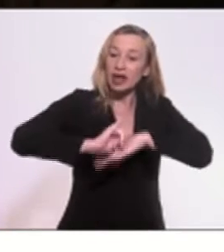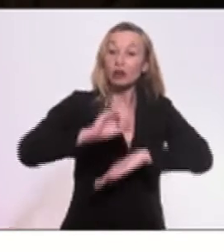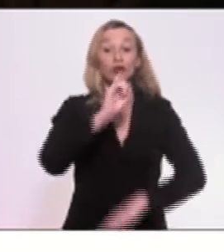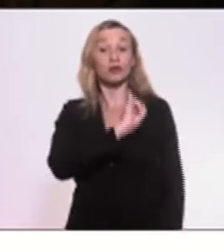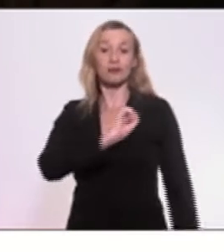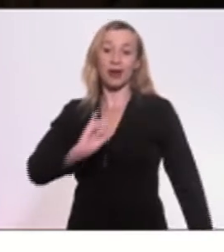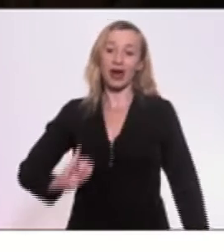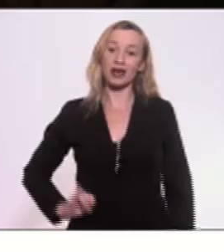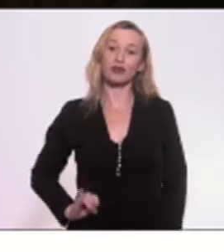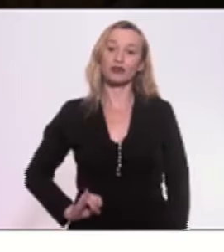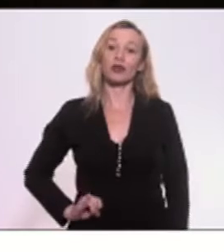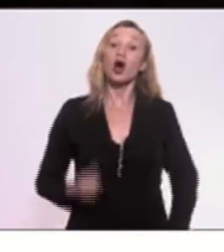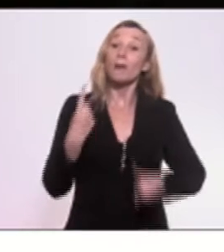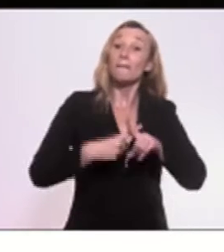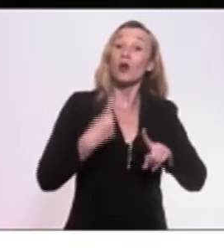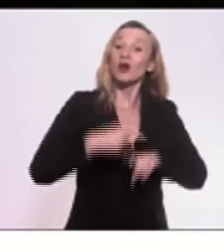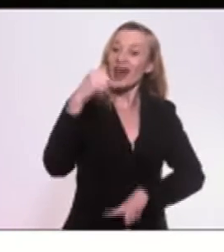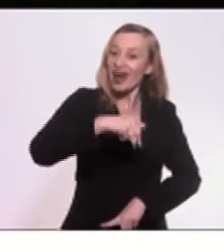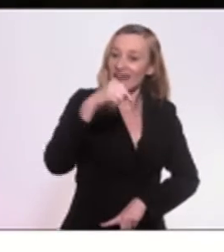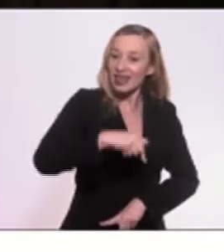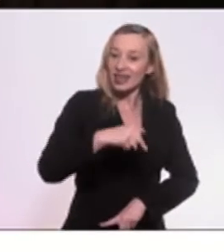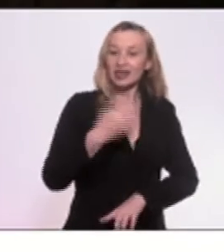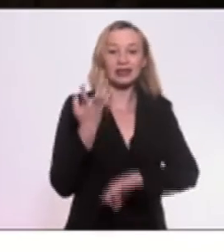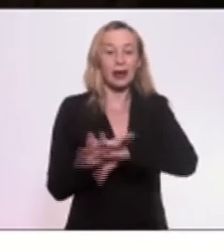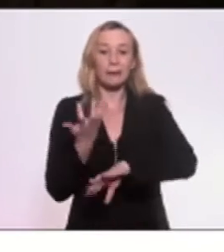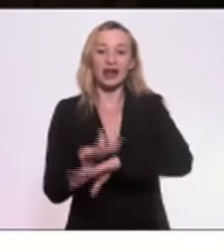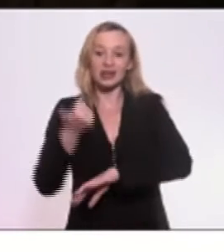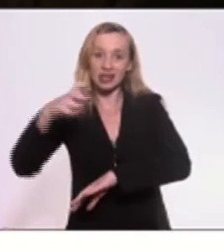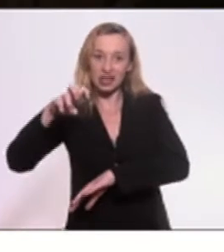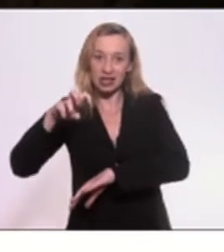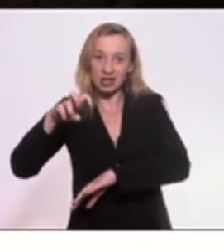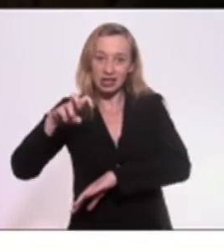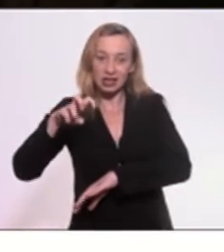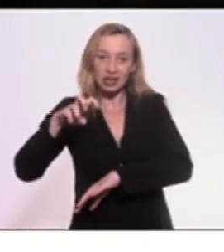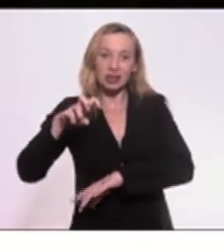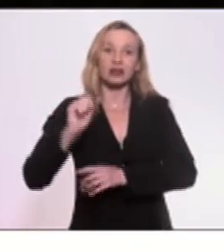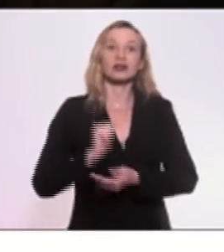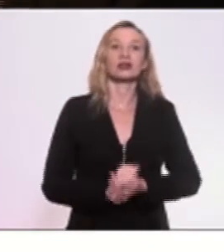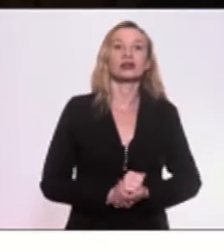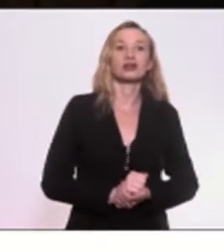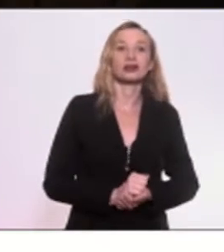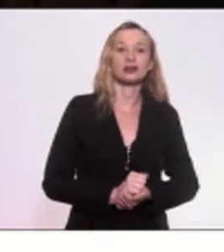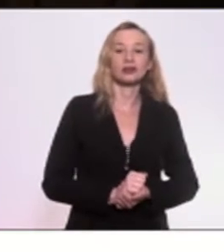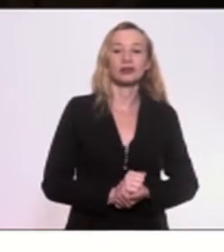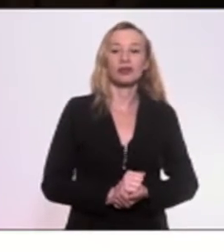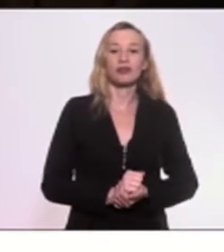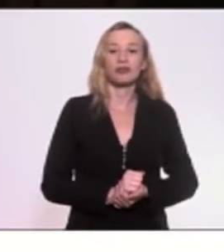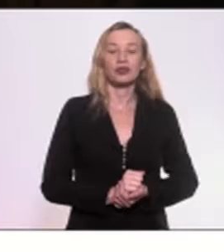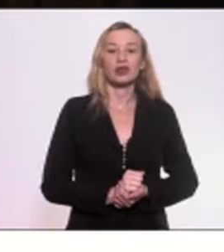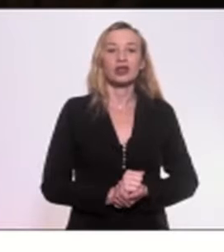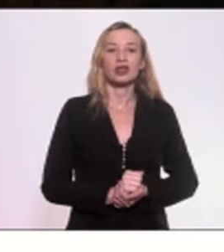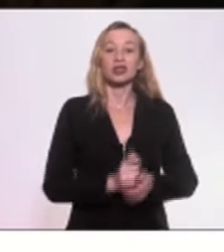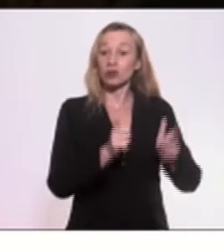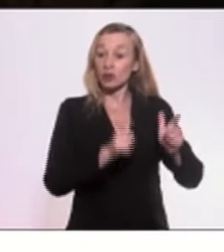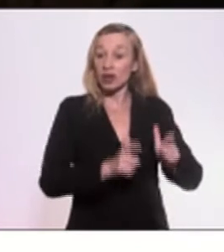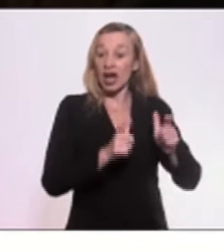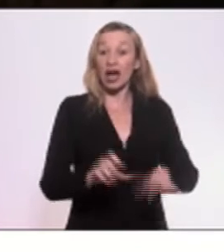Império, porque aqui na Praça 15, neste Paço